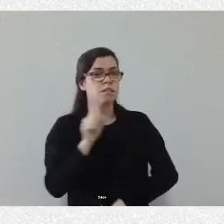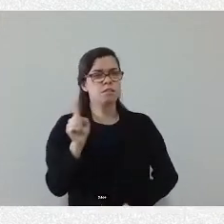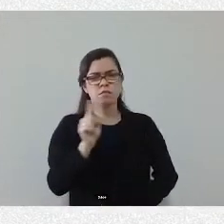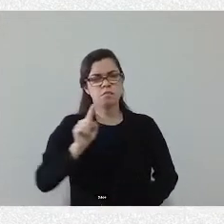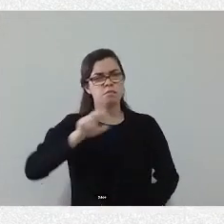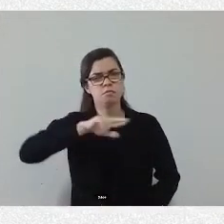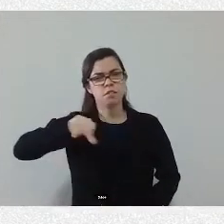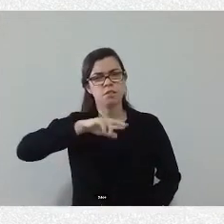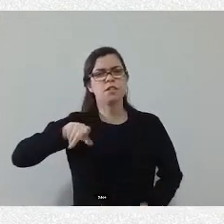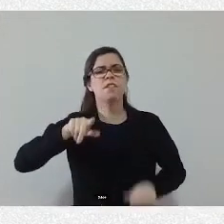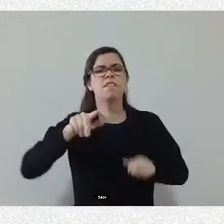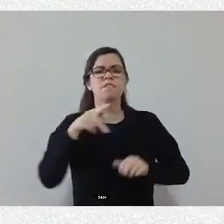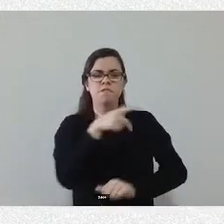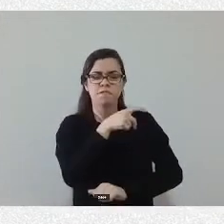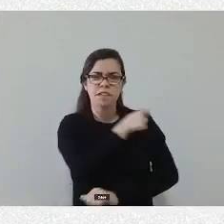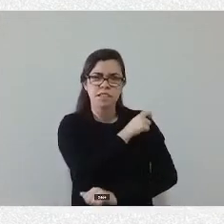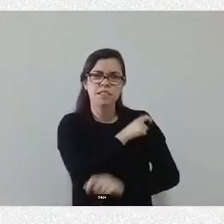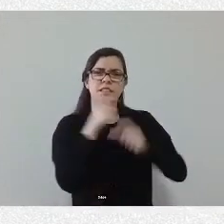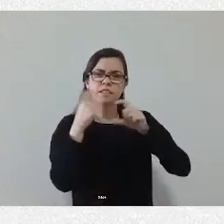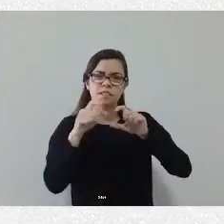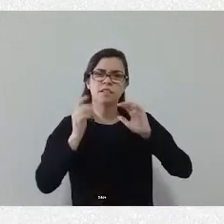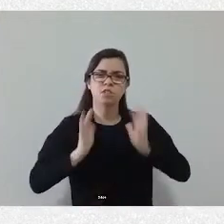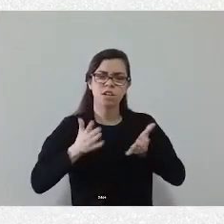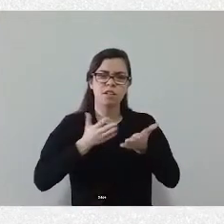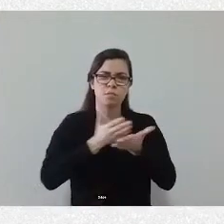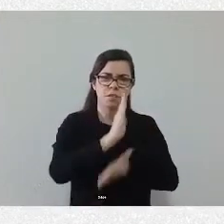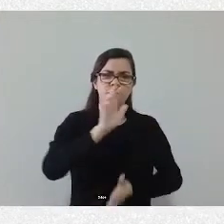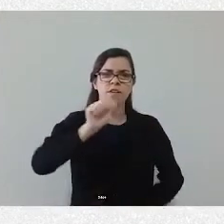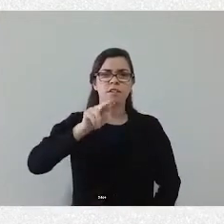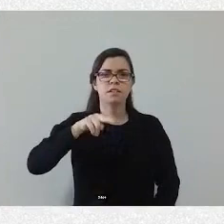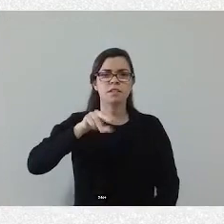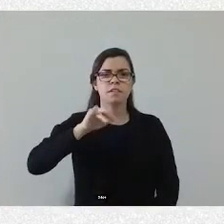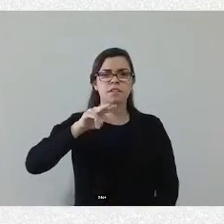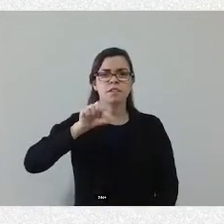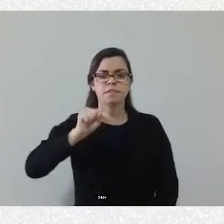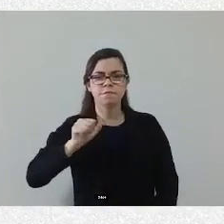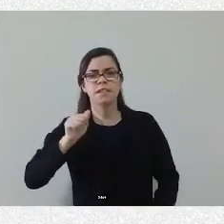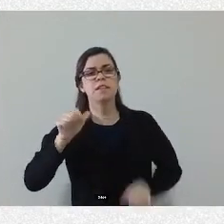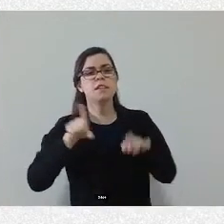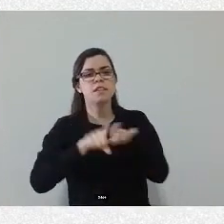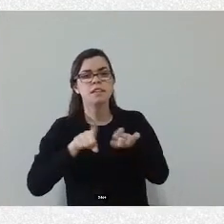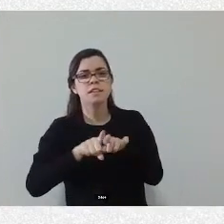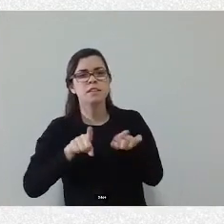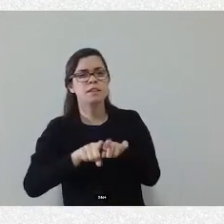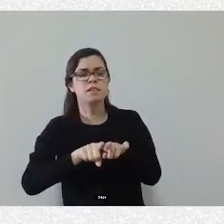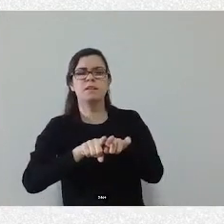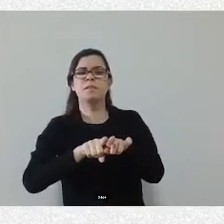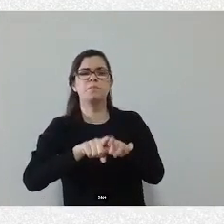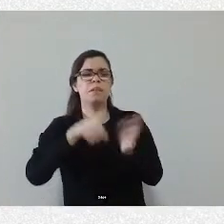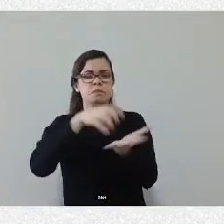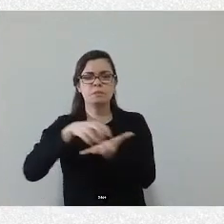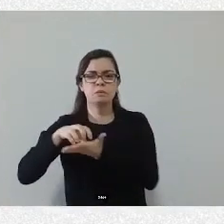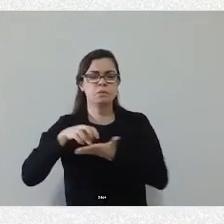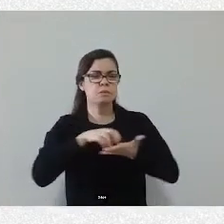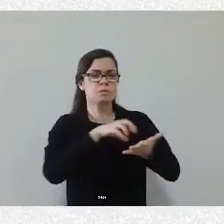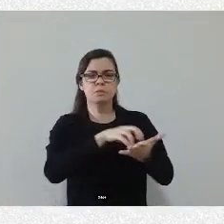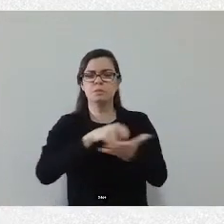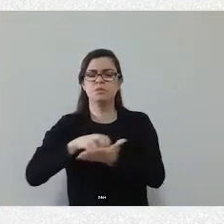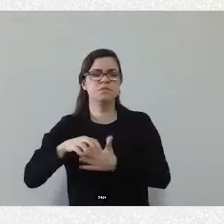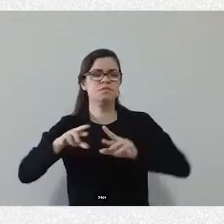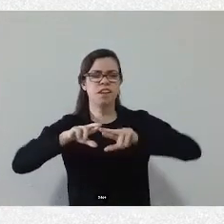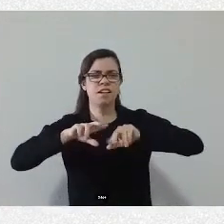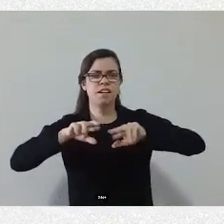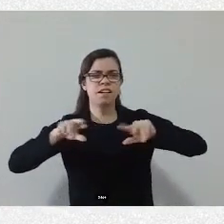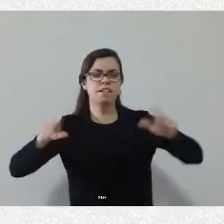já foi aprovada pelo FDA, já foi aprovada pela Comunidade Europeia e outras no mundo afora. A doutora Júlia já